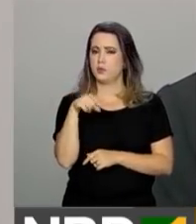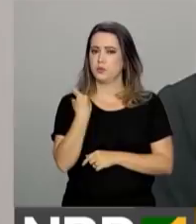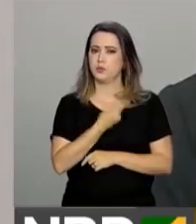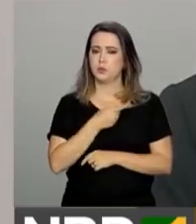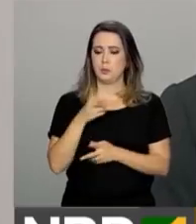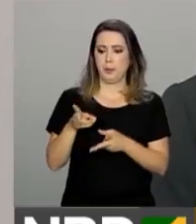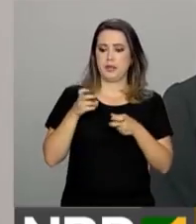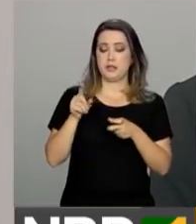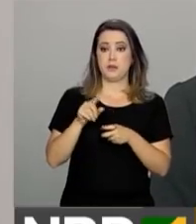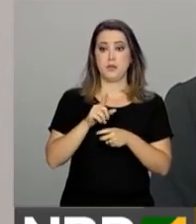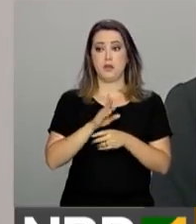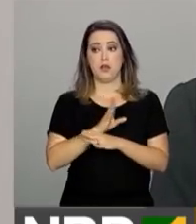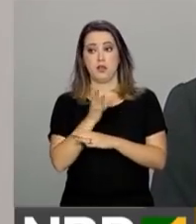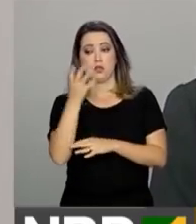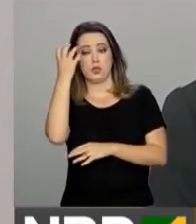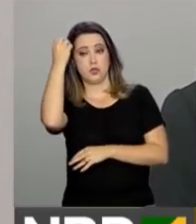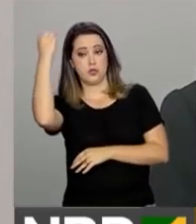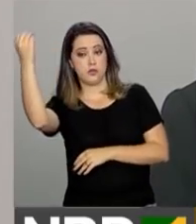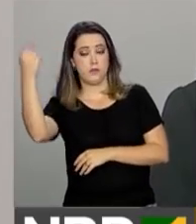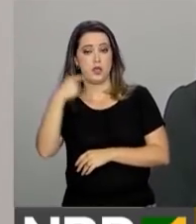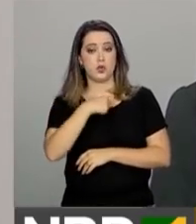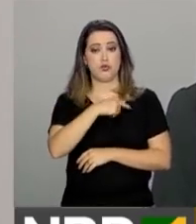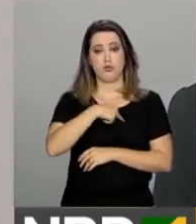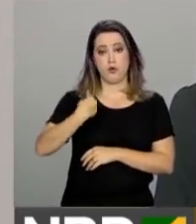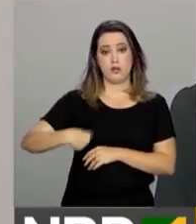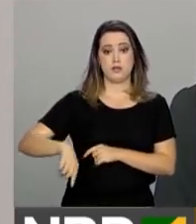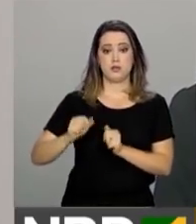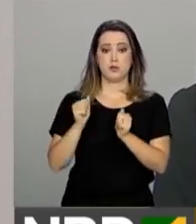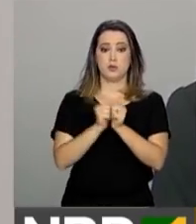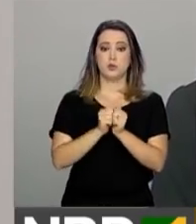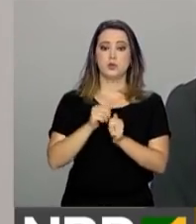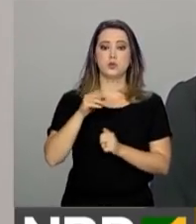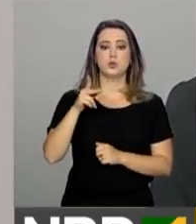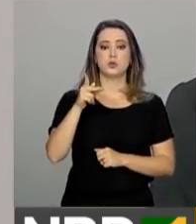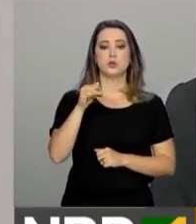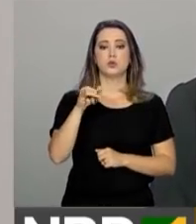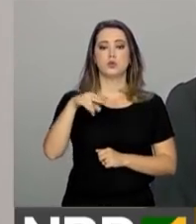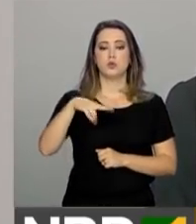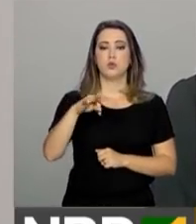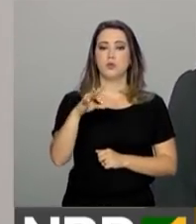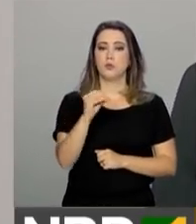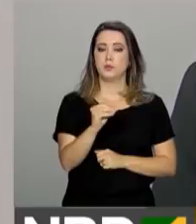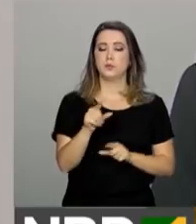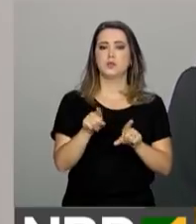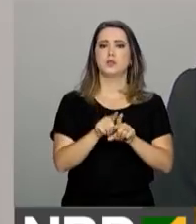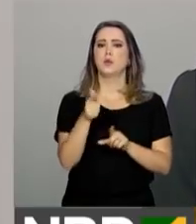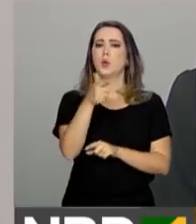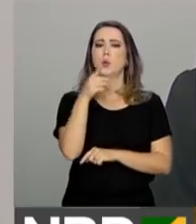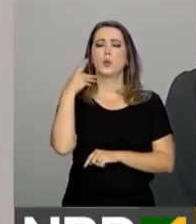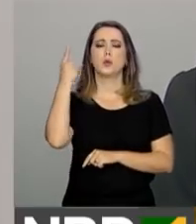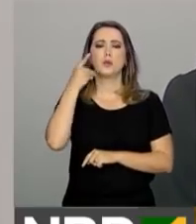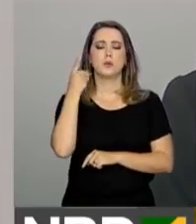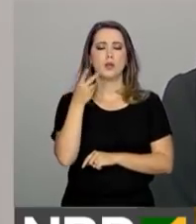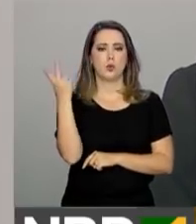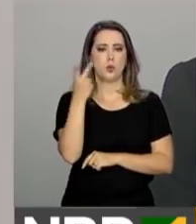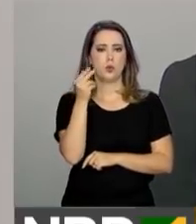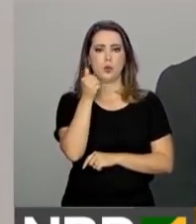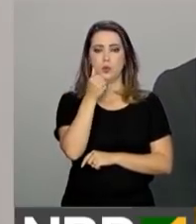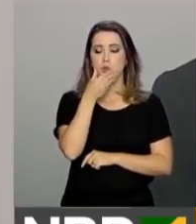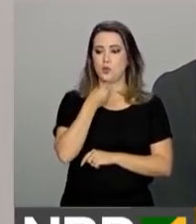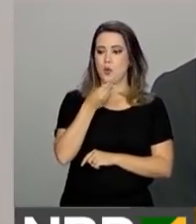somos a china juntamente com 60 campeonato eo peru onde eu vivi quinto já no extraordinário e